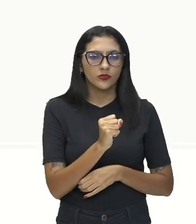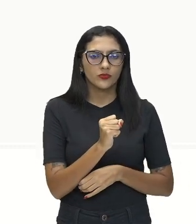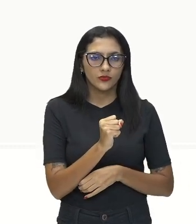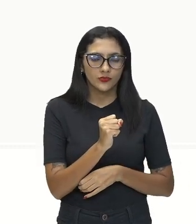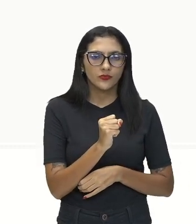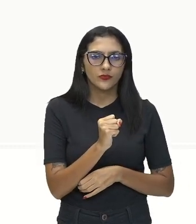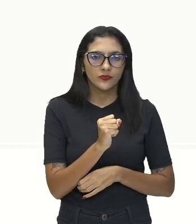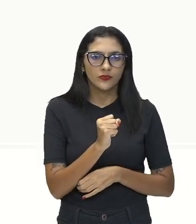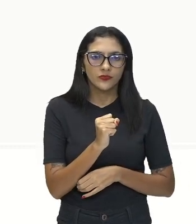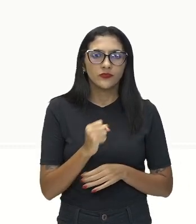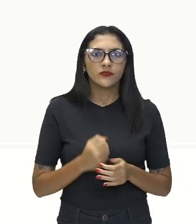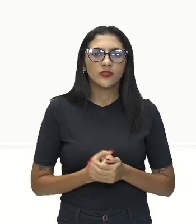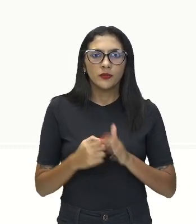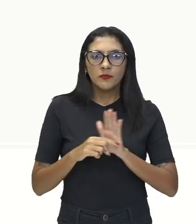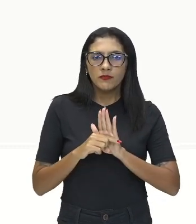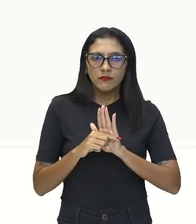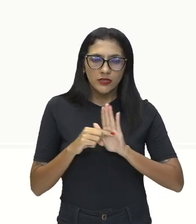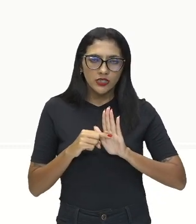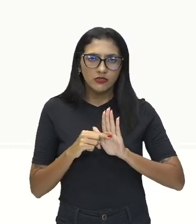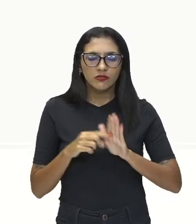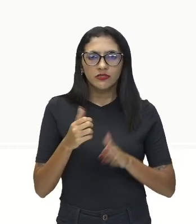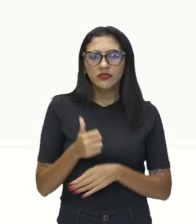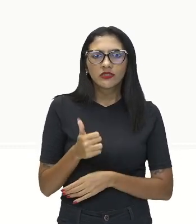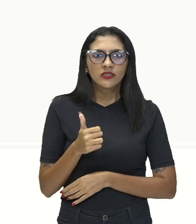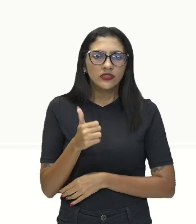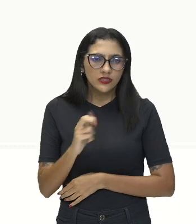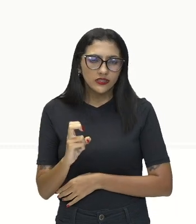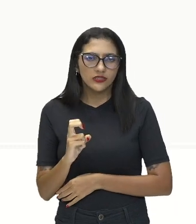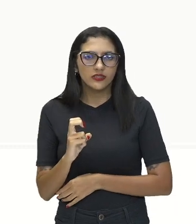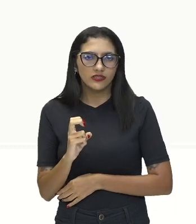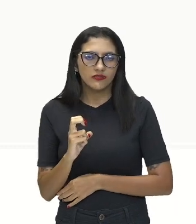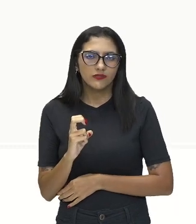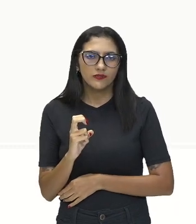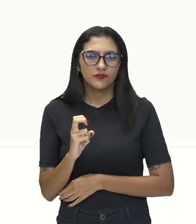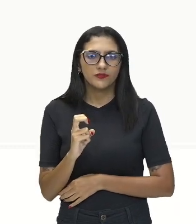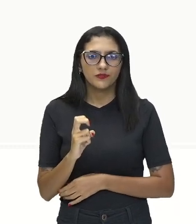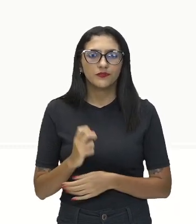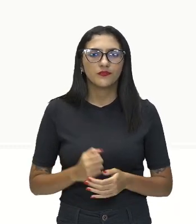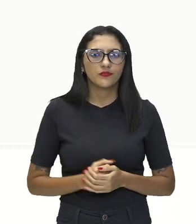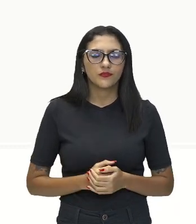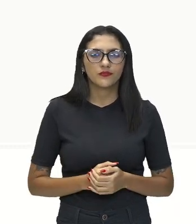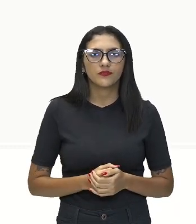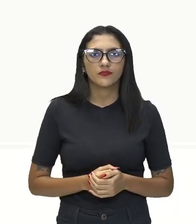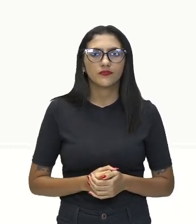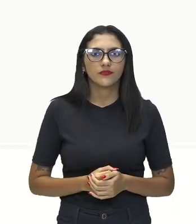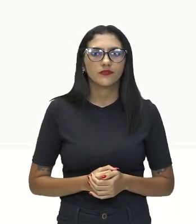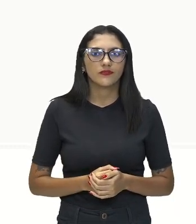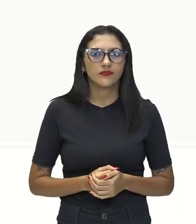diagonal principal, menos diagonal secundária. Nesse caso aqui é 15.